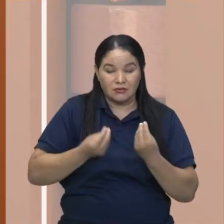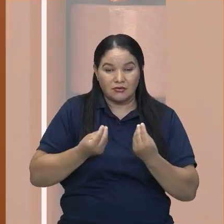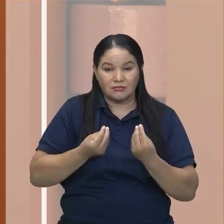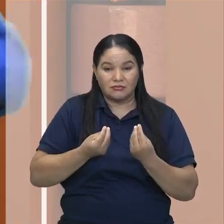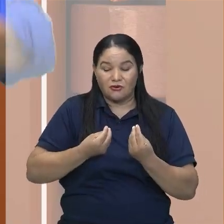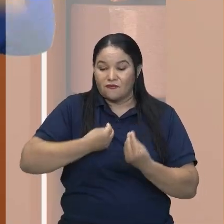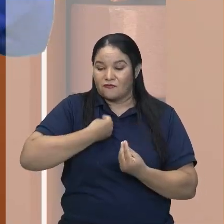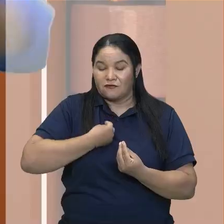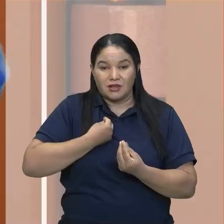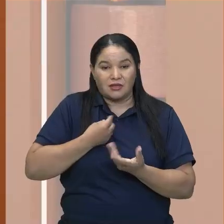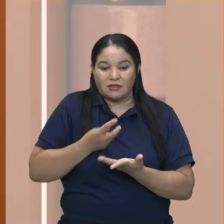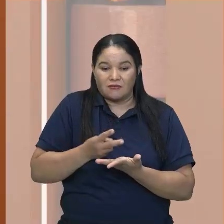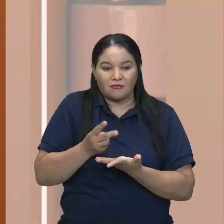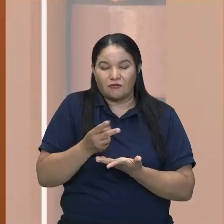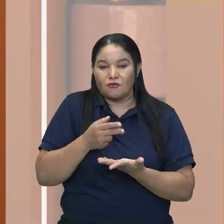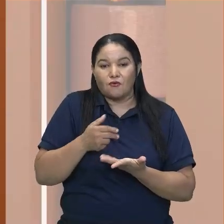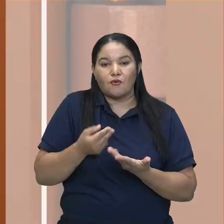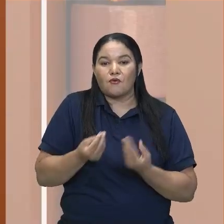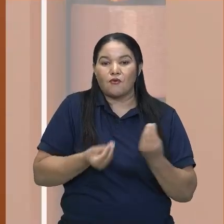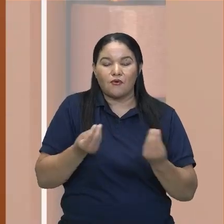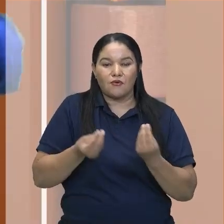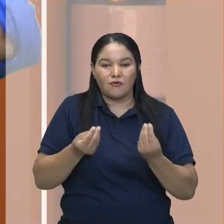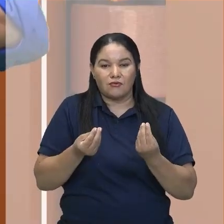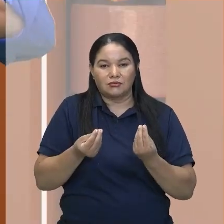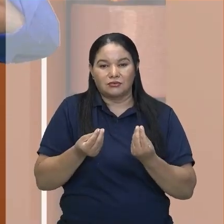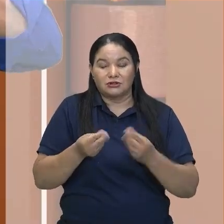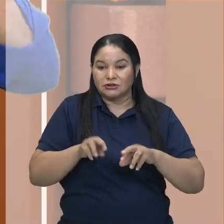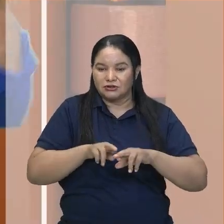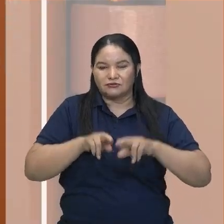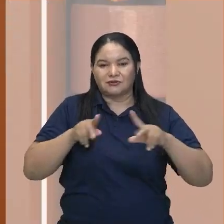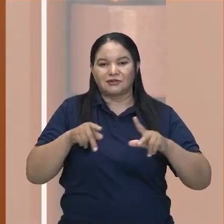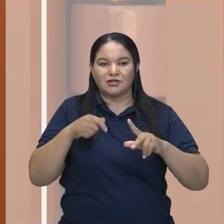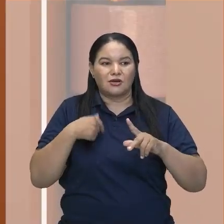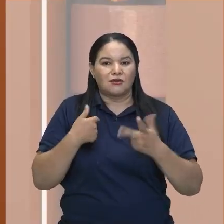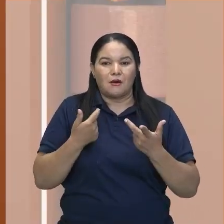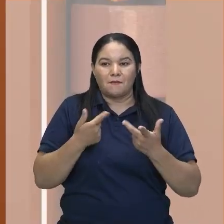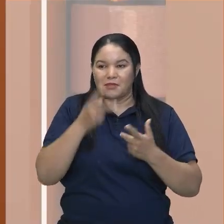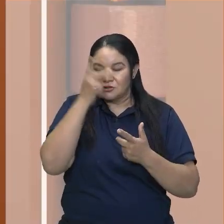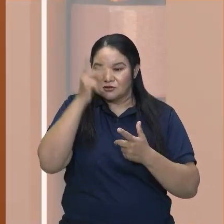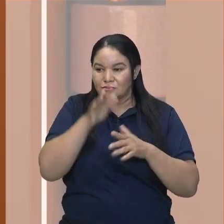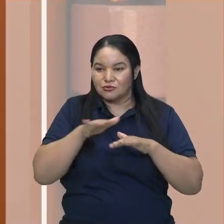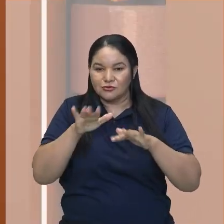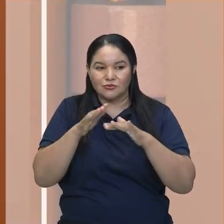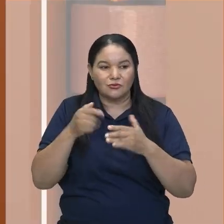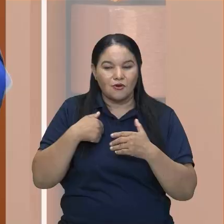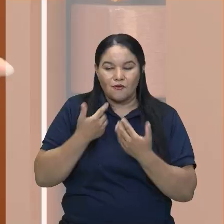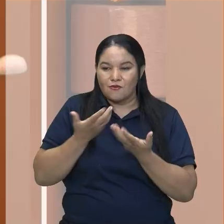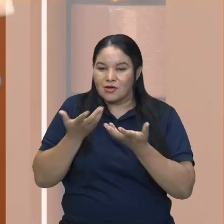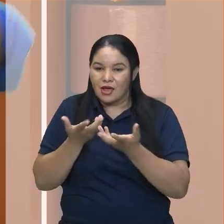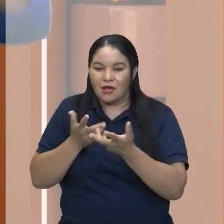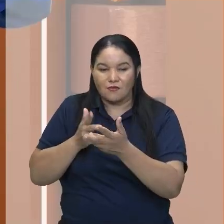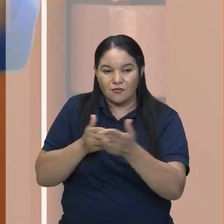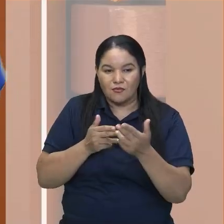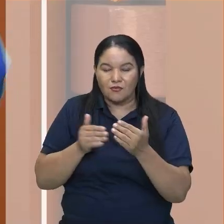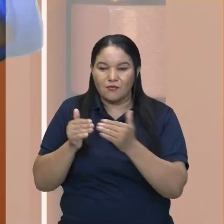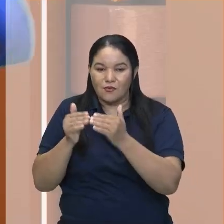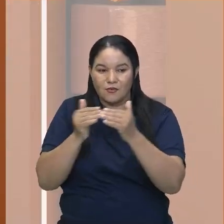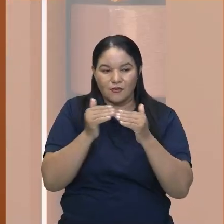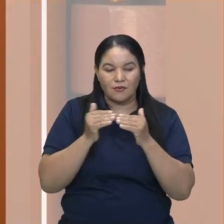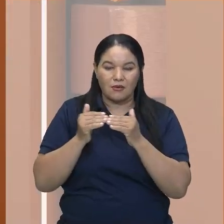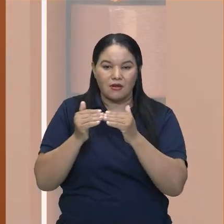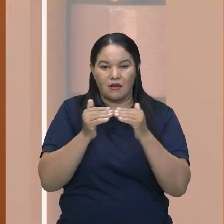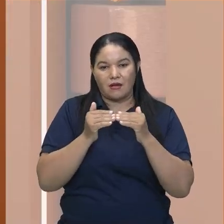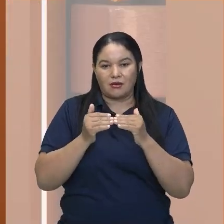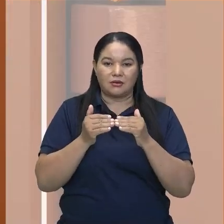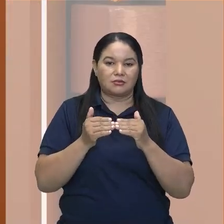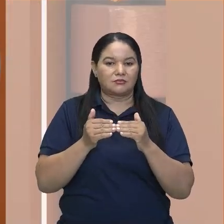vivendo uma existência totalmente inautêntica, porque eu vou querer estar sempre agradando os outros e acabo não vivendo aquilo